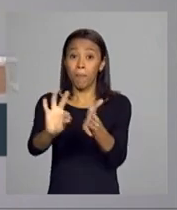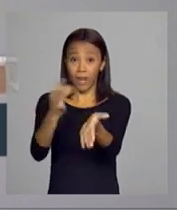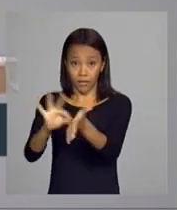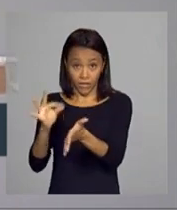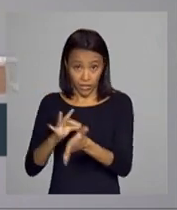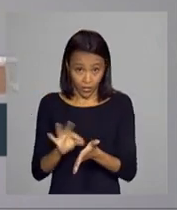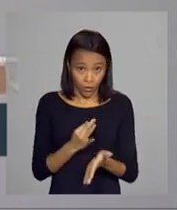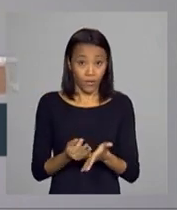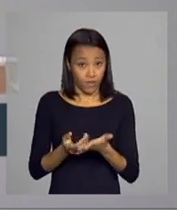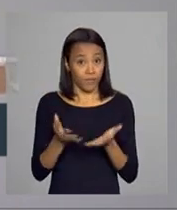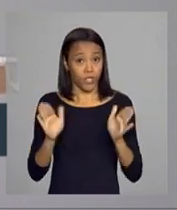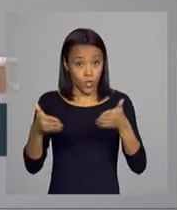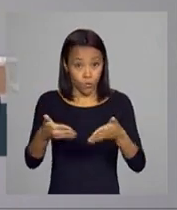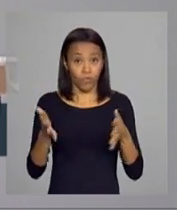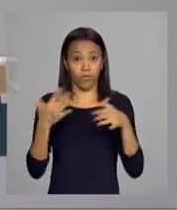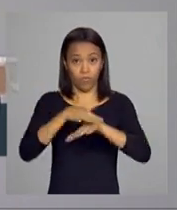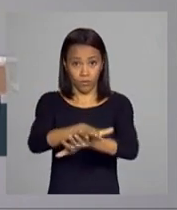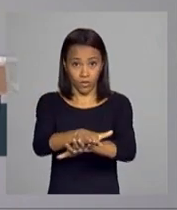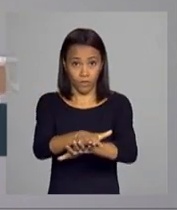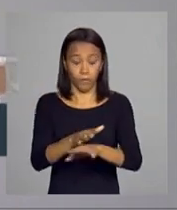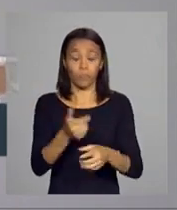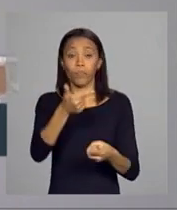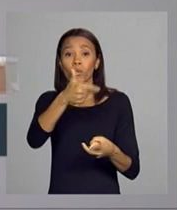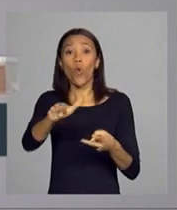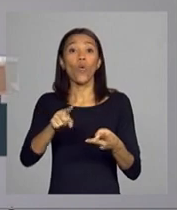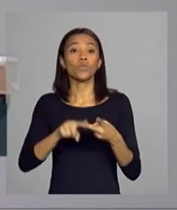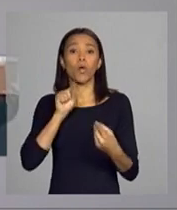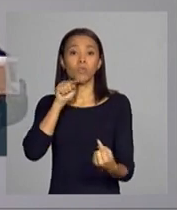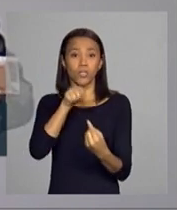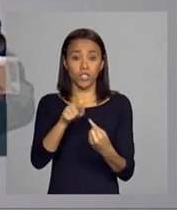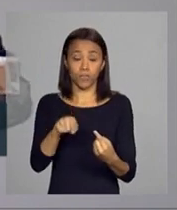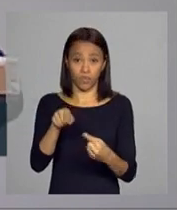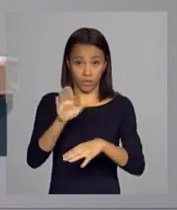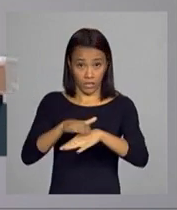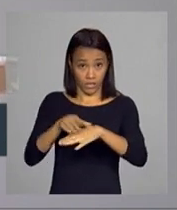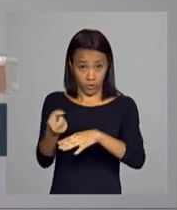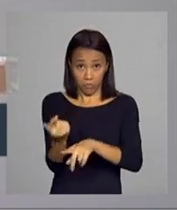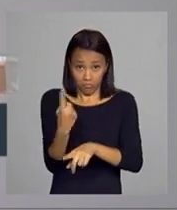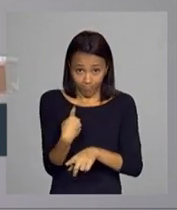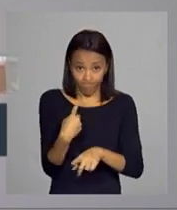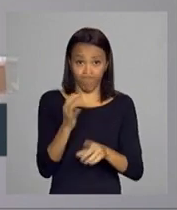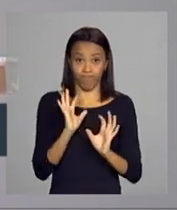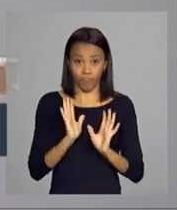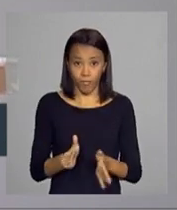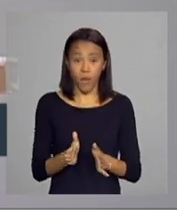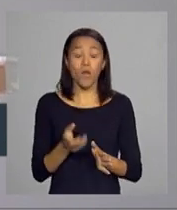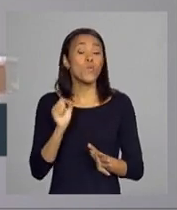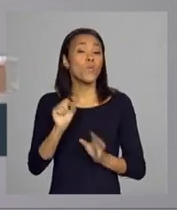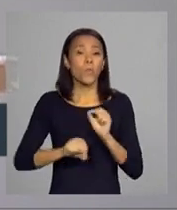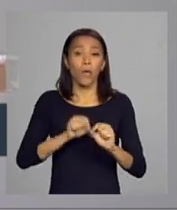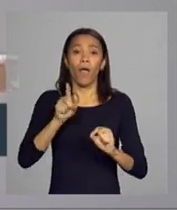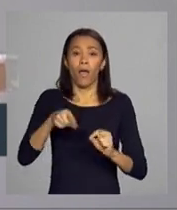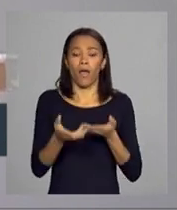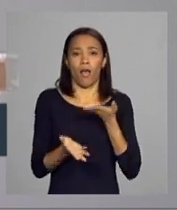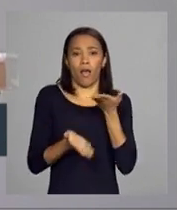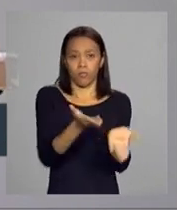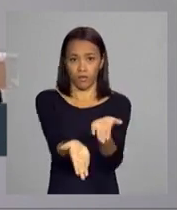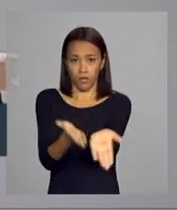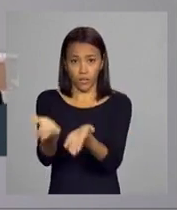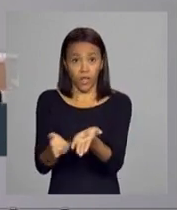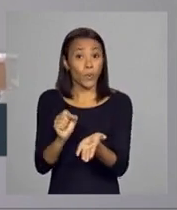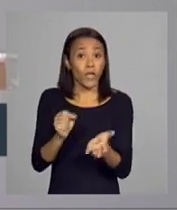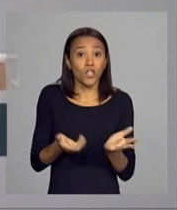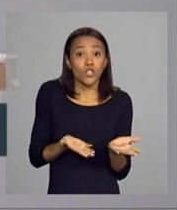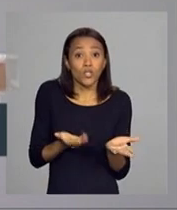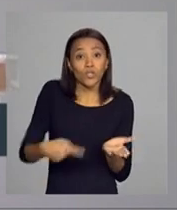à questão da inclusão produtiva. O outro objetivo, presidente, que a senhora determinou, era atender os